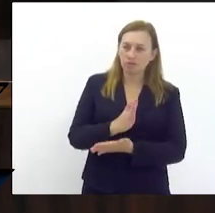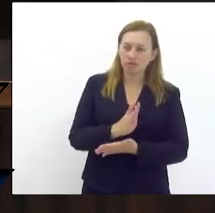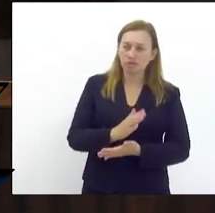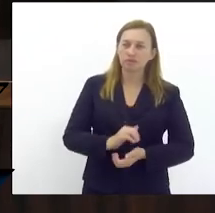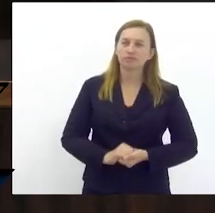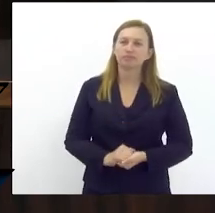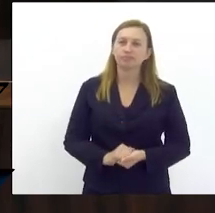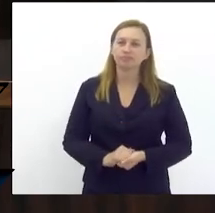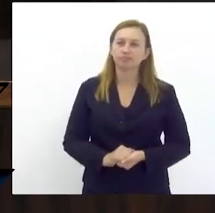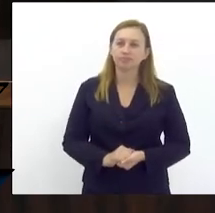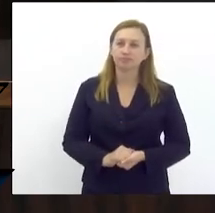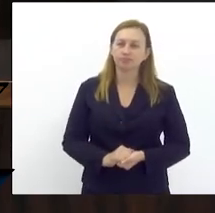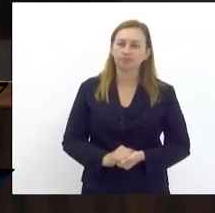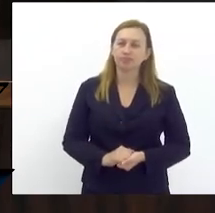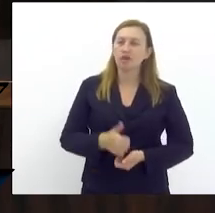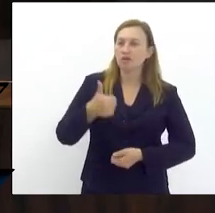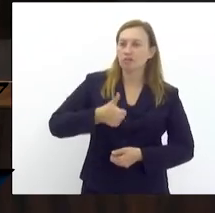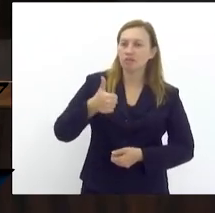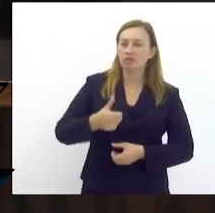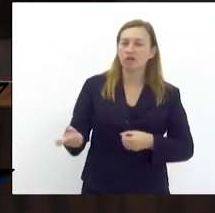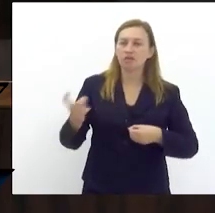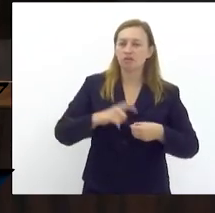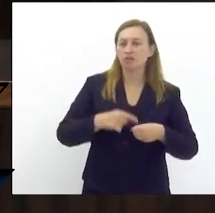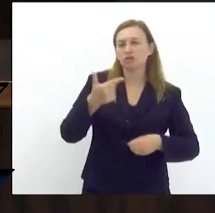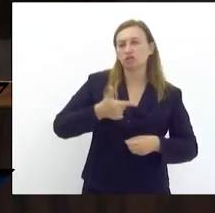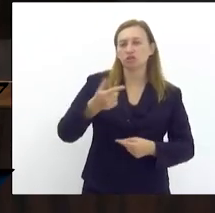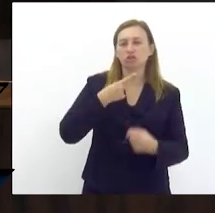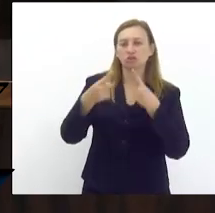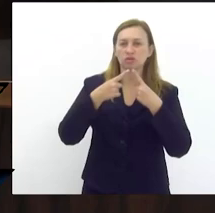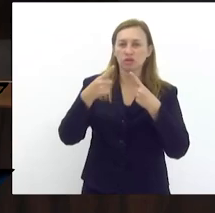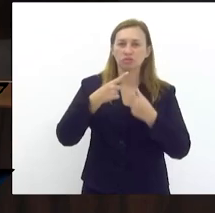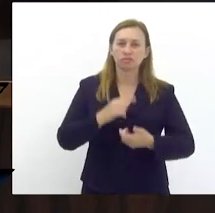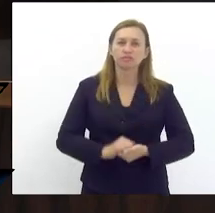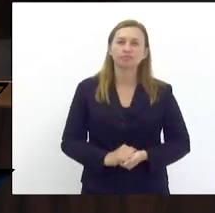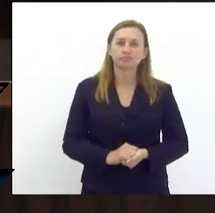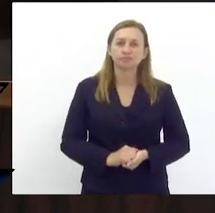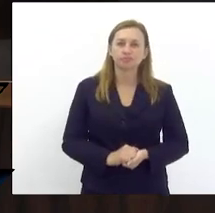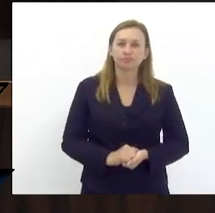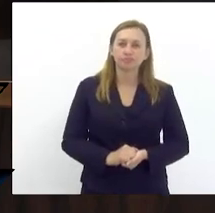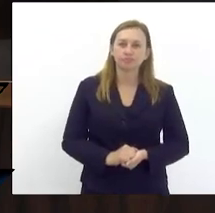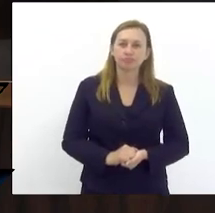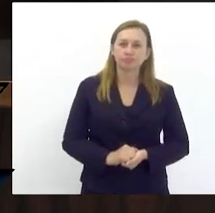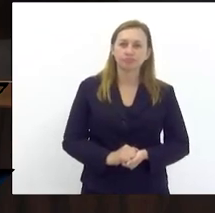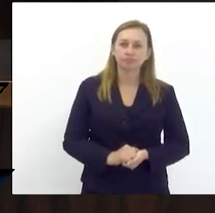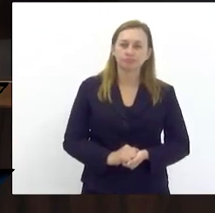aprovado em primeira retorna em segunda discussão